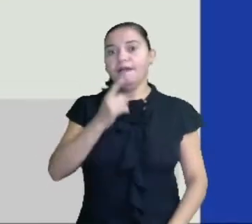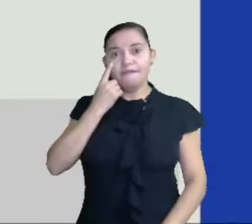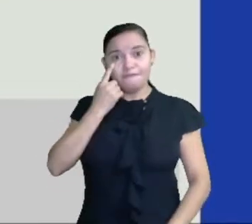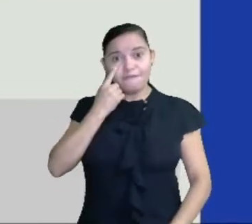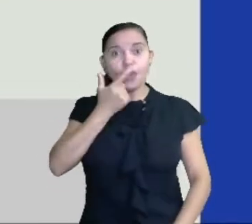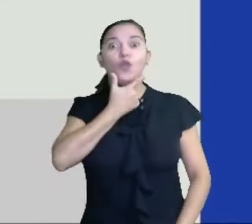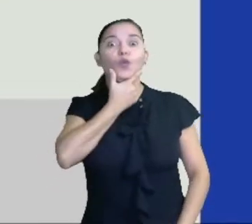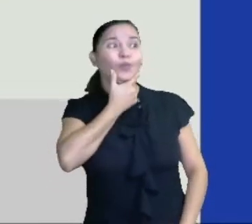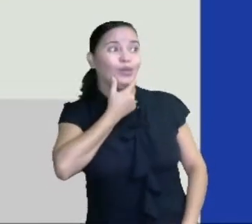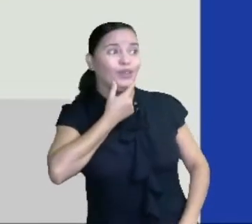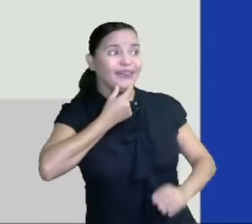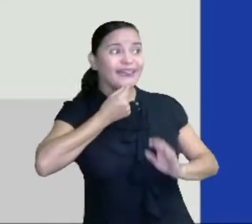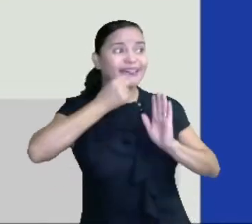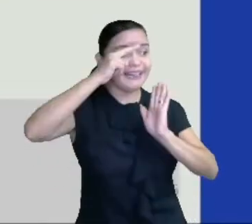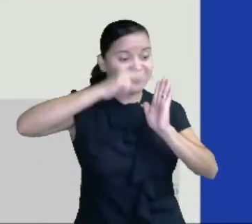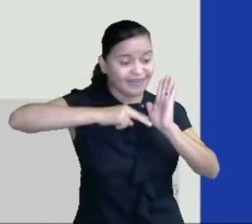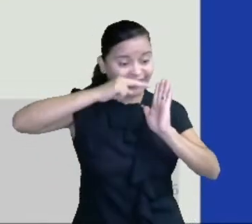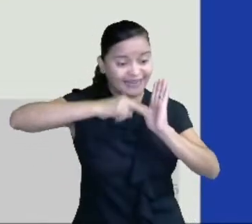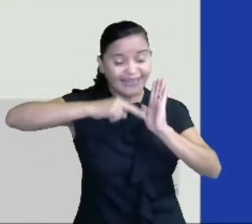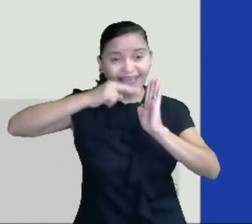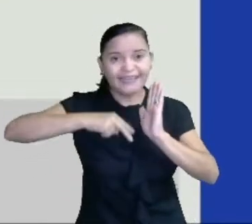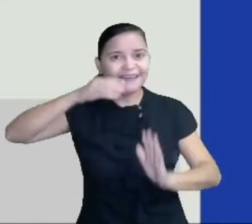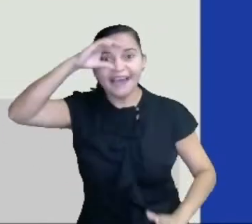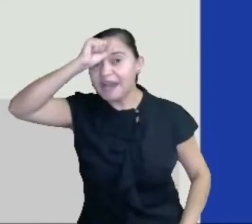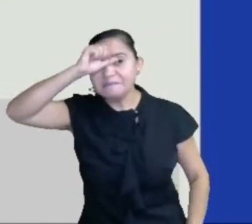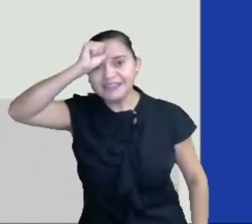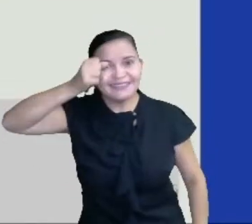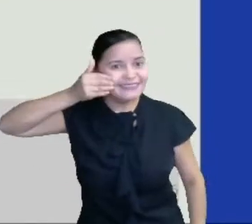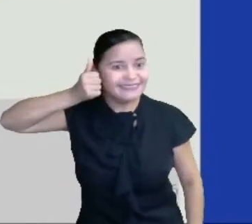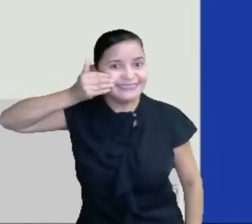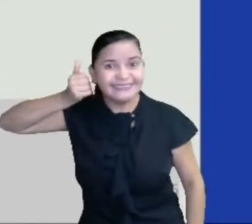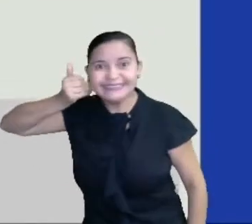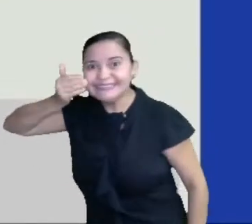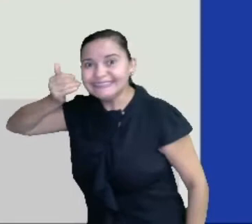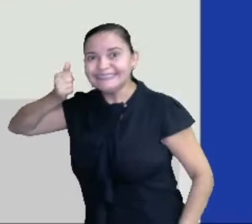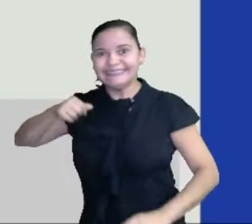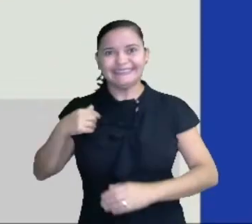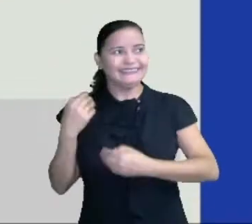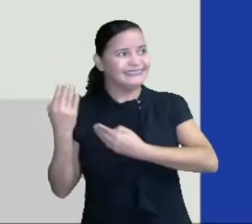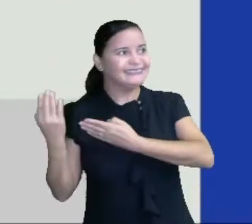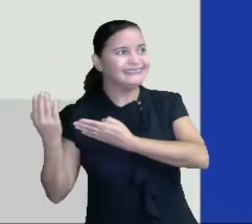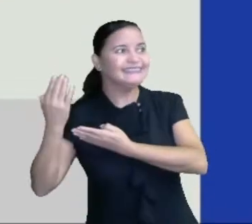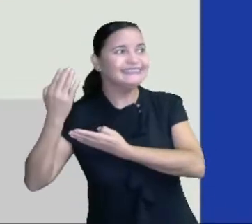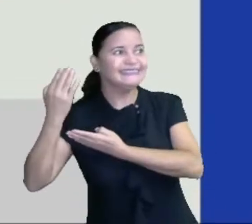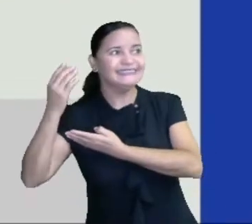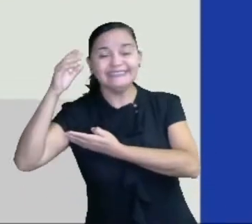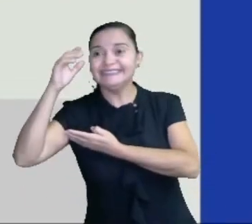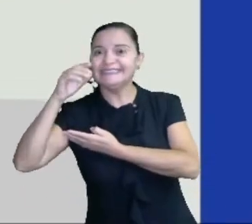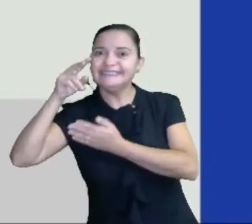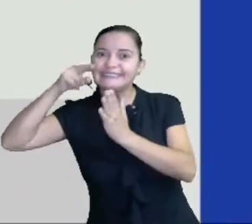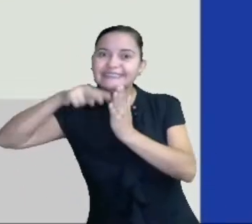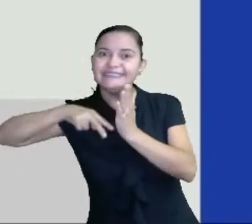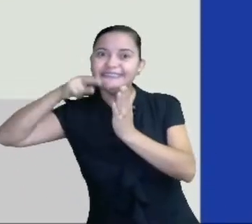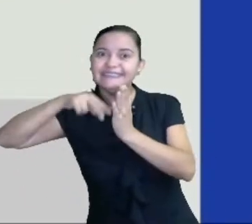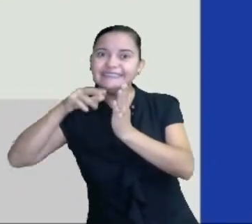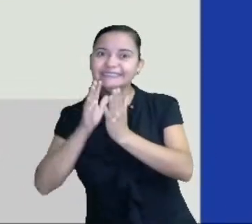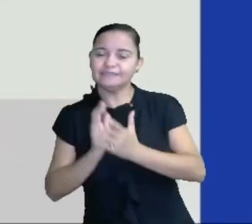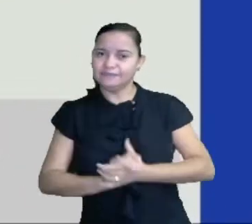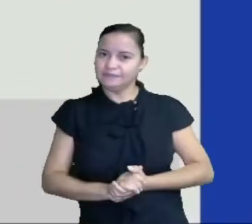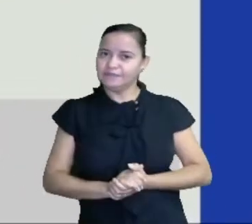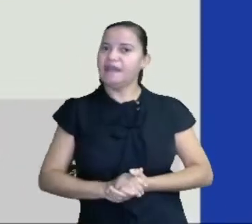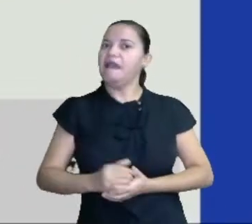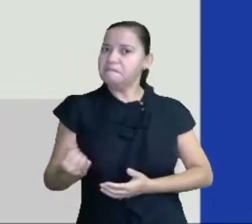essa informação e está absorvendo. E a partir que ela absorve, ela também vai passar a informação assim